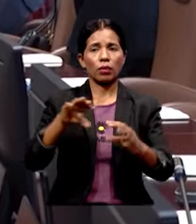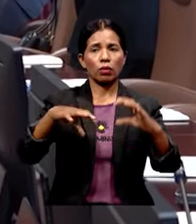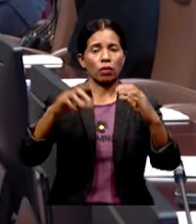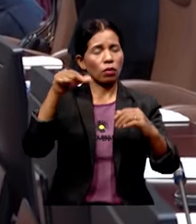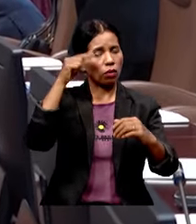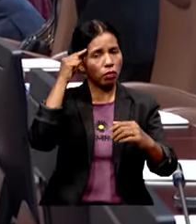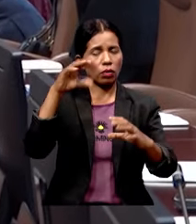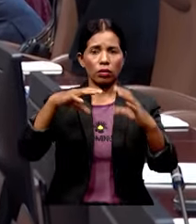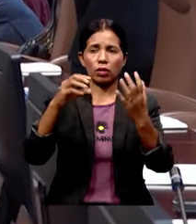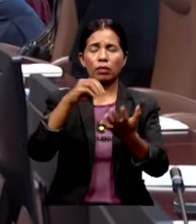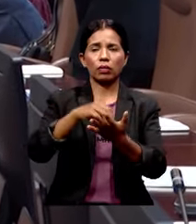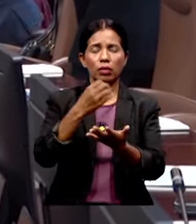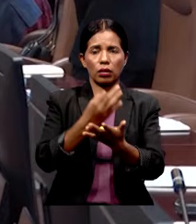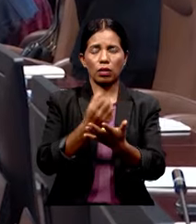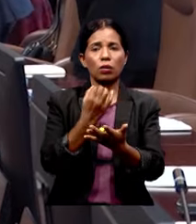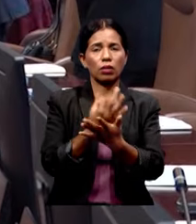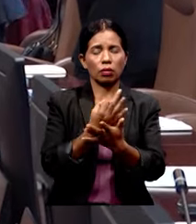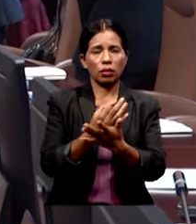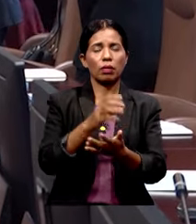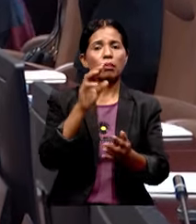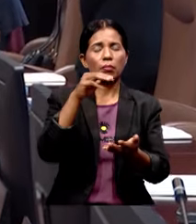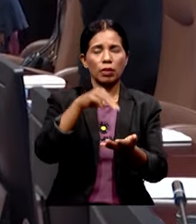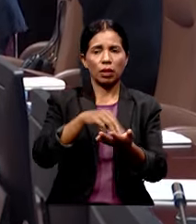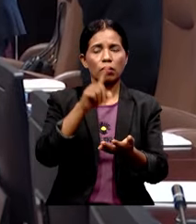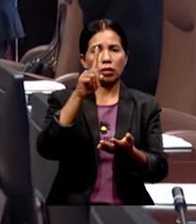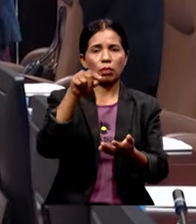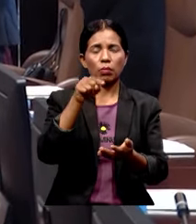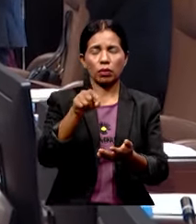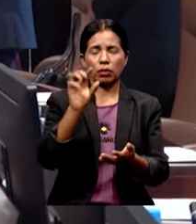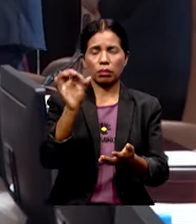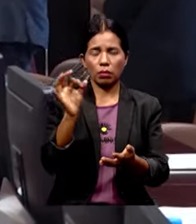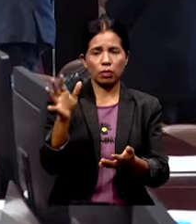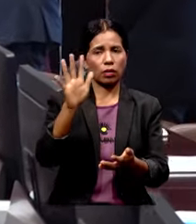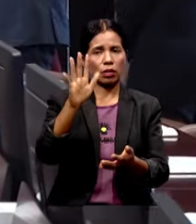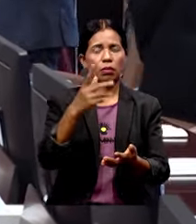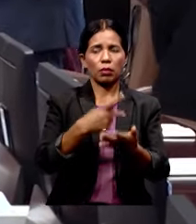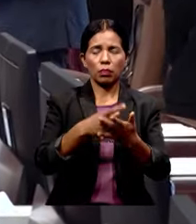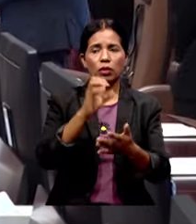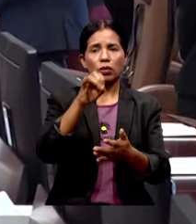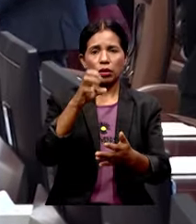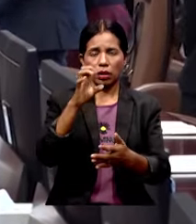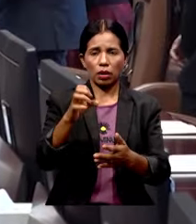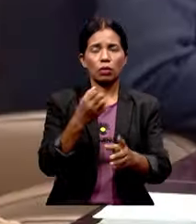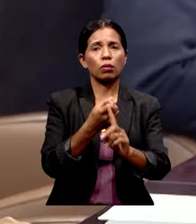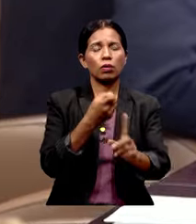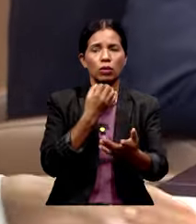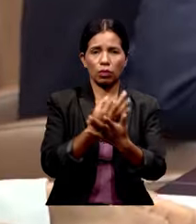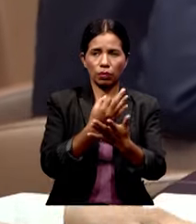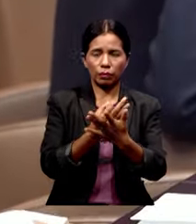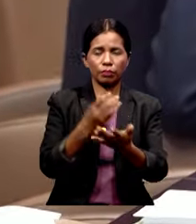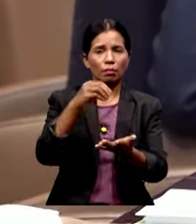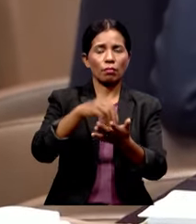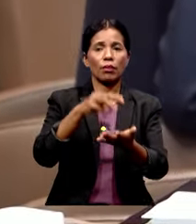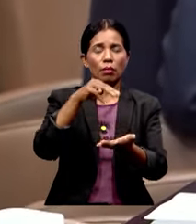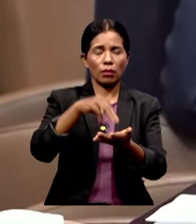ministro prevê orçamento bilhão e da ponto se anura lima e a proposta orçamento geral do estado tinang rigoron resenhat o si montante ne aloca basic milhão